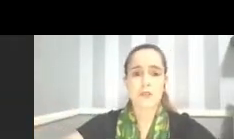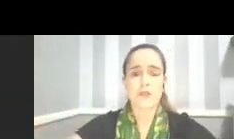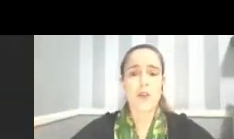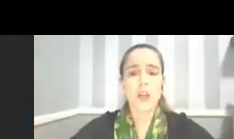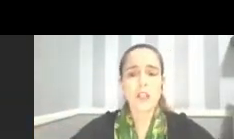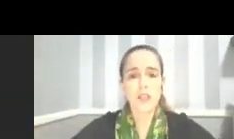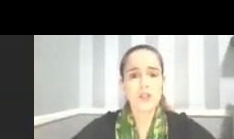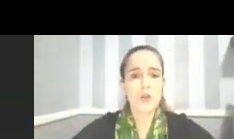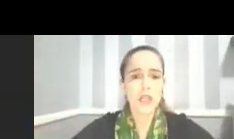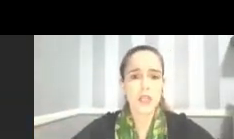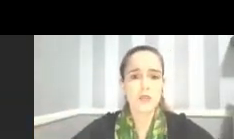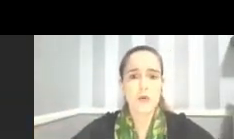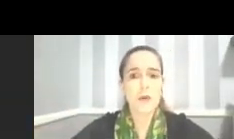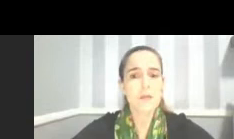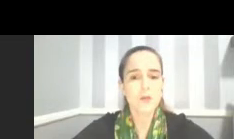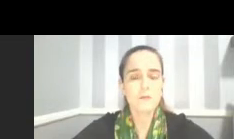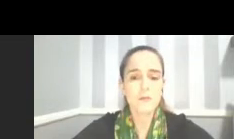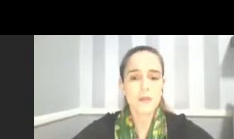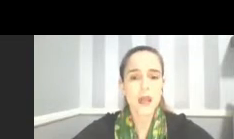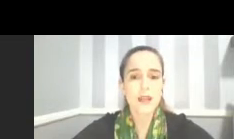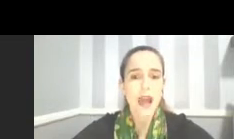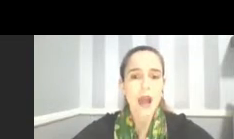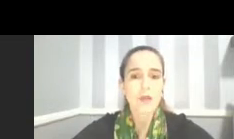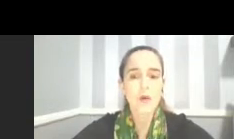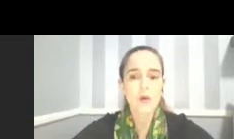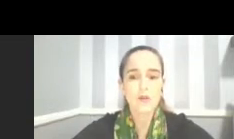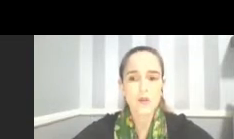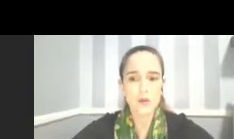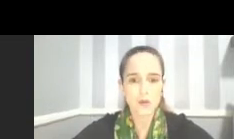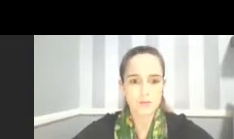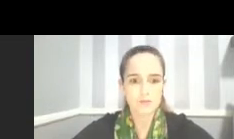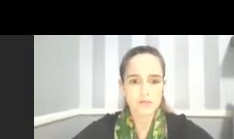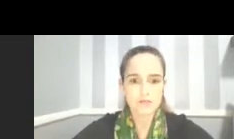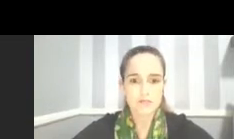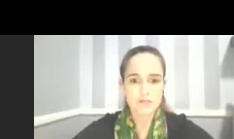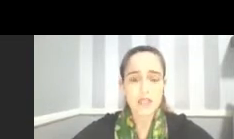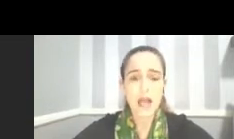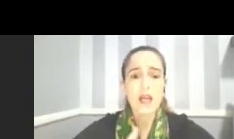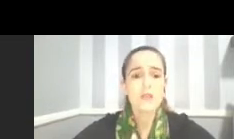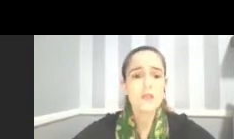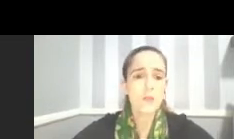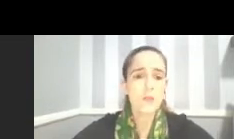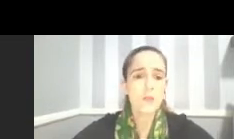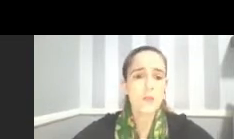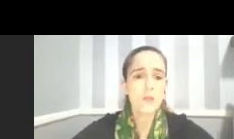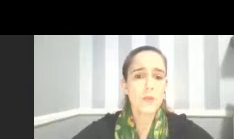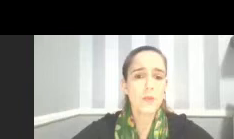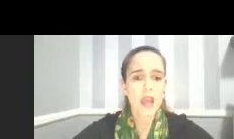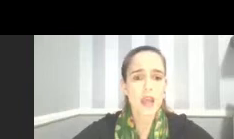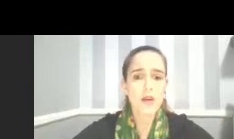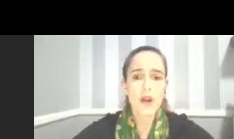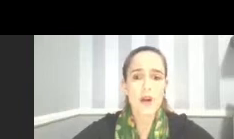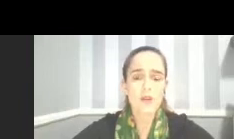Aperta fortemente com o dedo ou com a mão ao encontro do osso, tá? Nos pontos onde eu